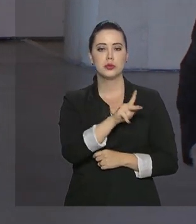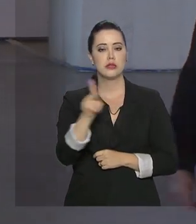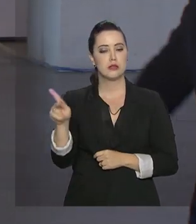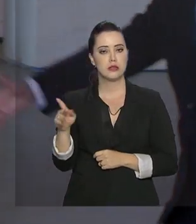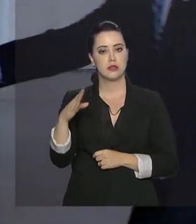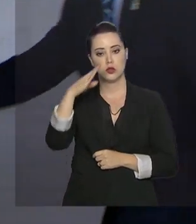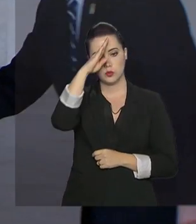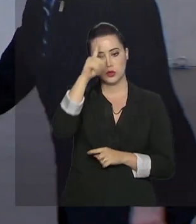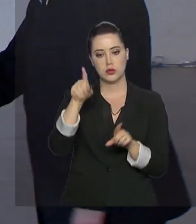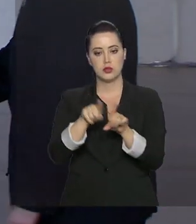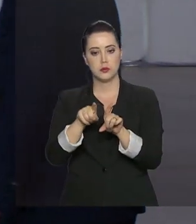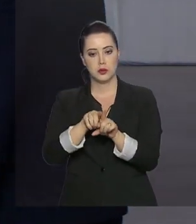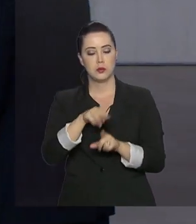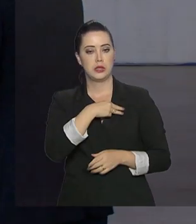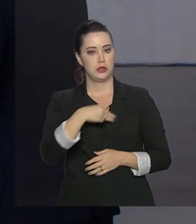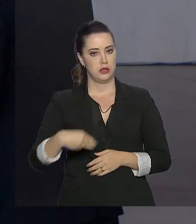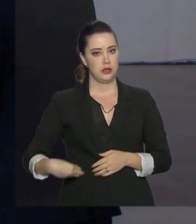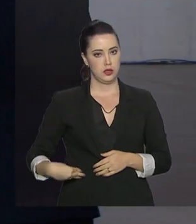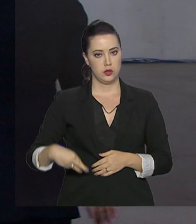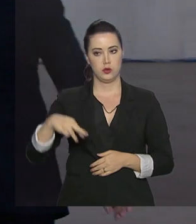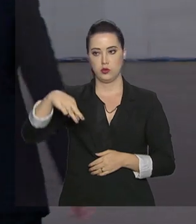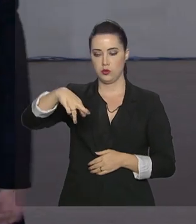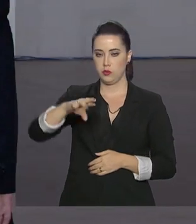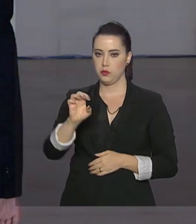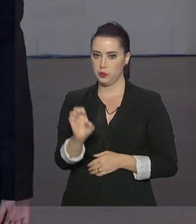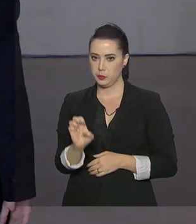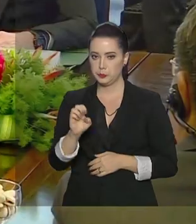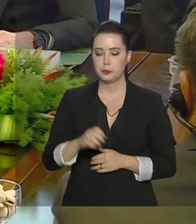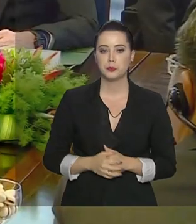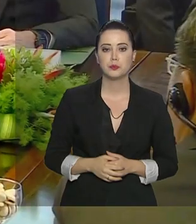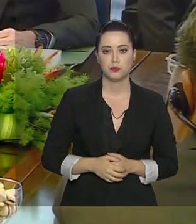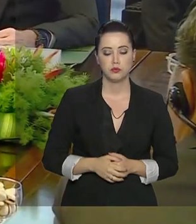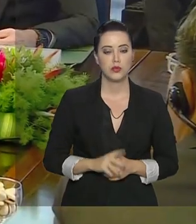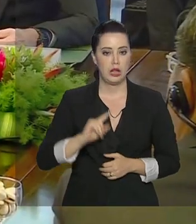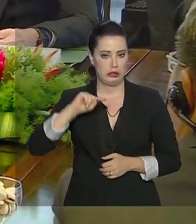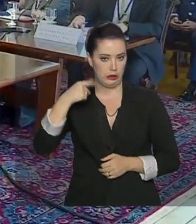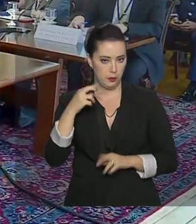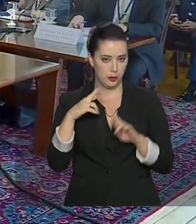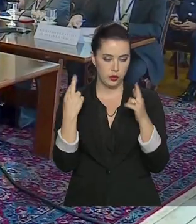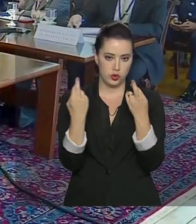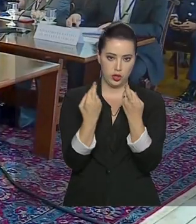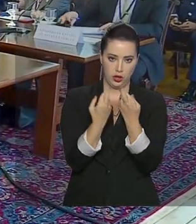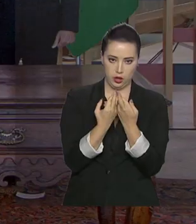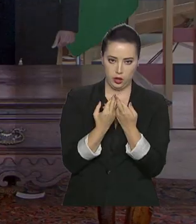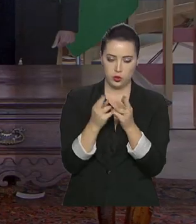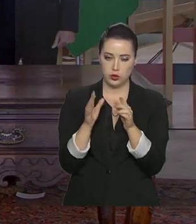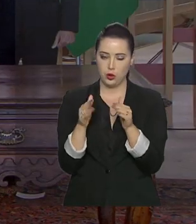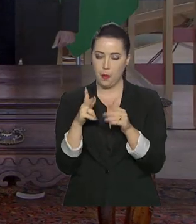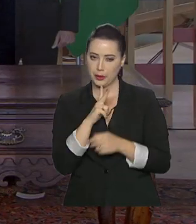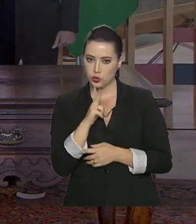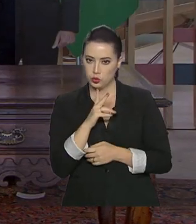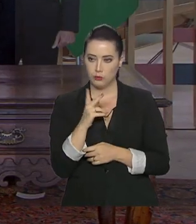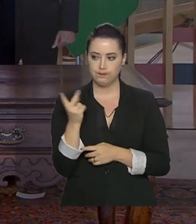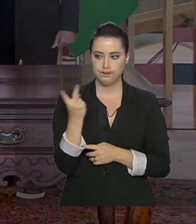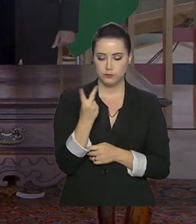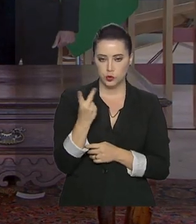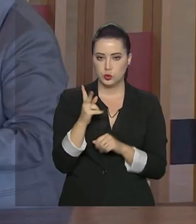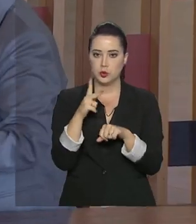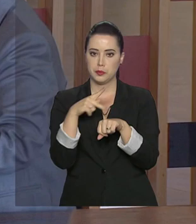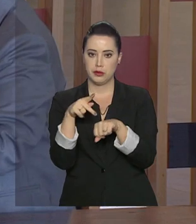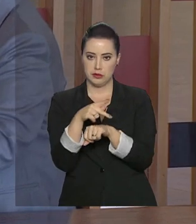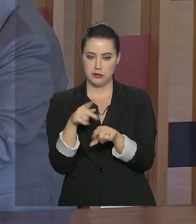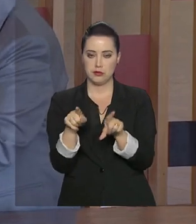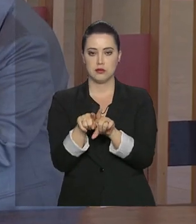pelo ministro das relações exteriores é ernesto araújo após reunião reservada os líderes dos dois países